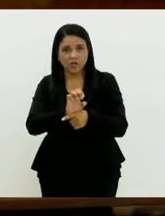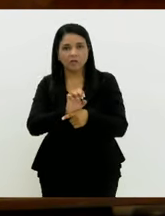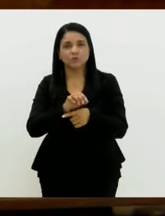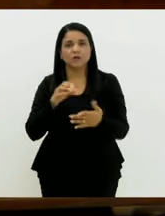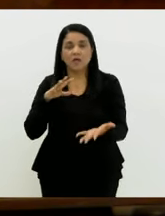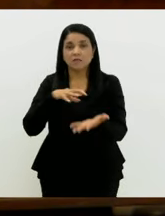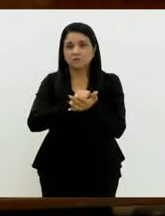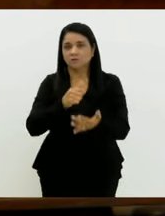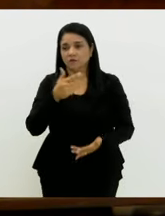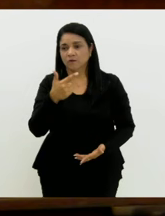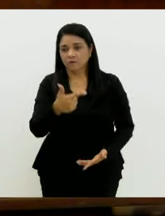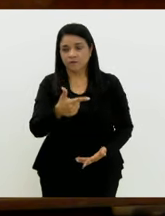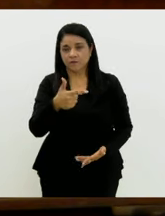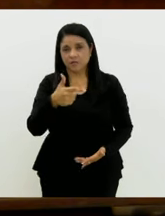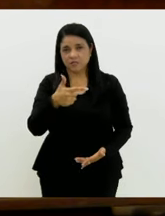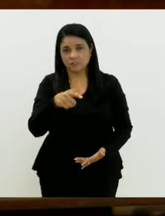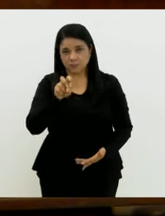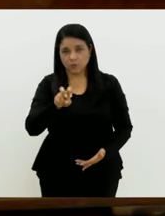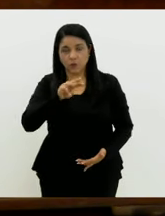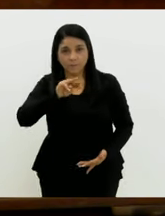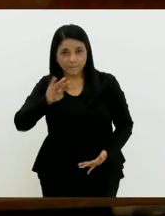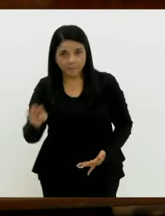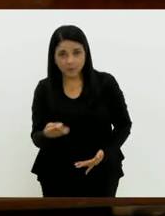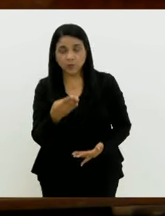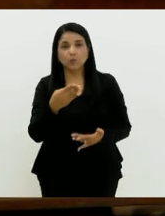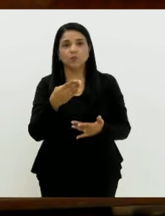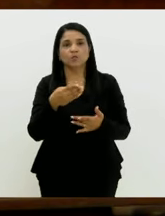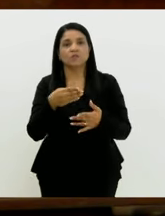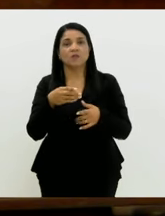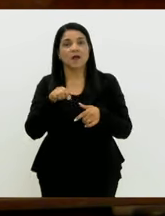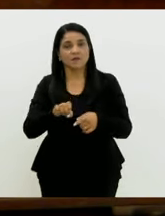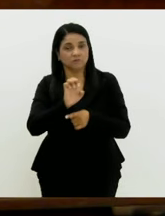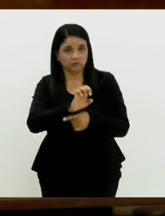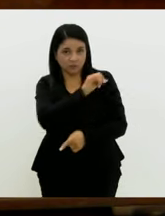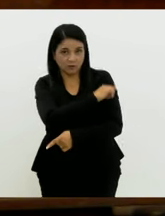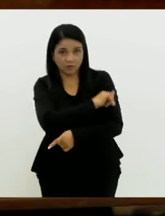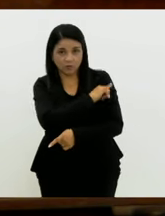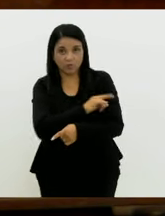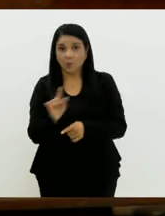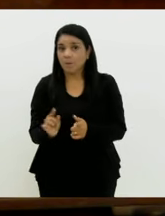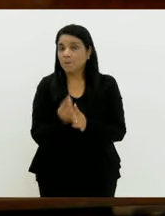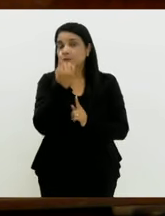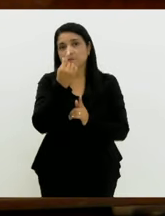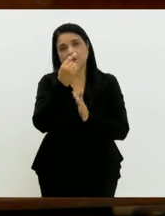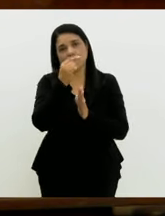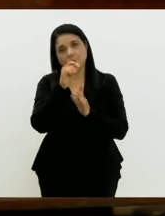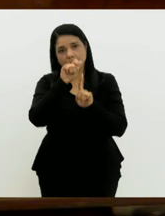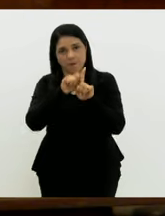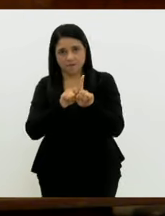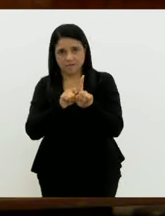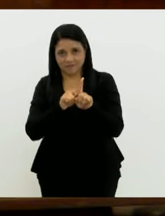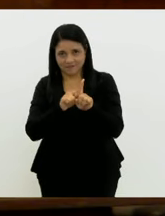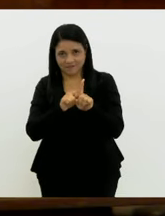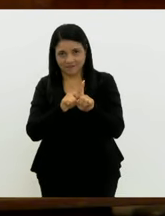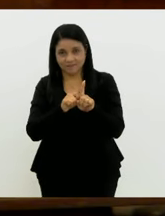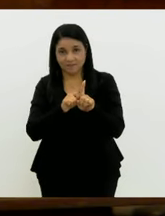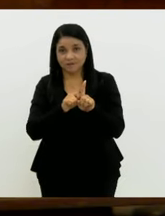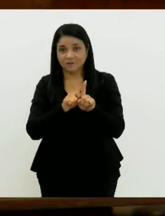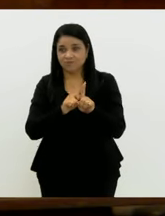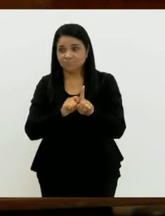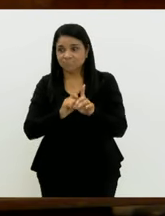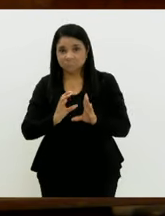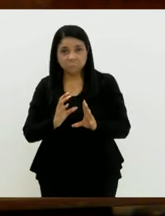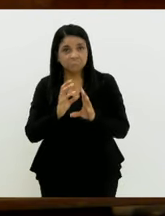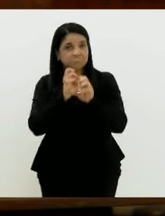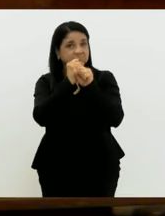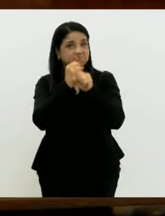5.528 novos negócios em territórios fluminenses somente no primeiro mês do ano. O número é o melhor em todos os